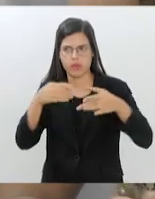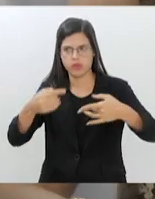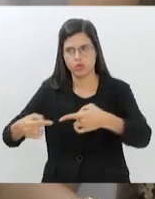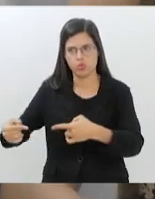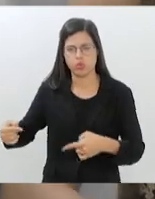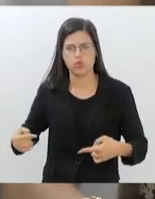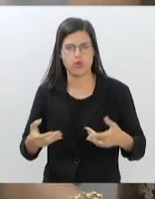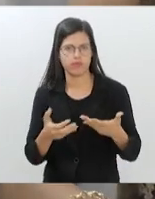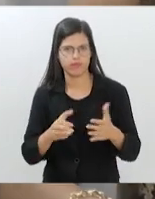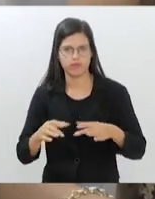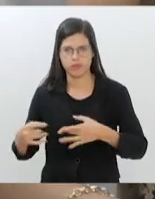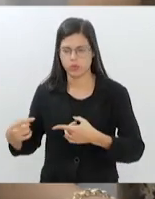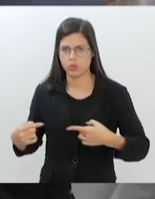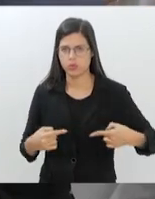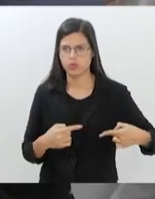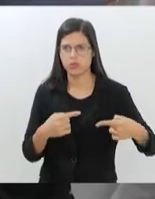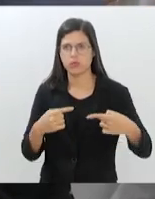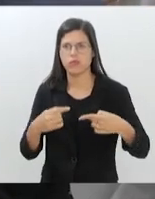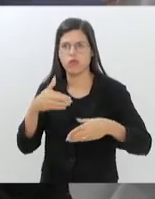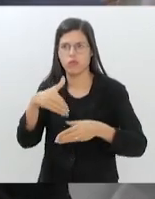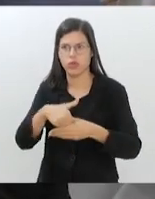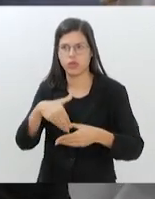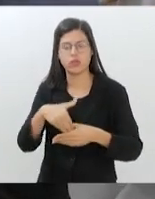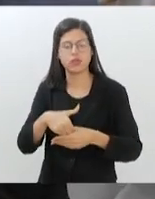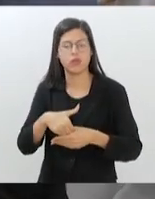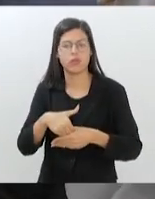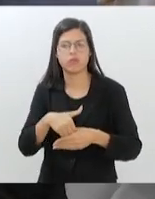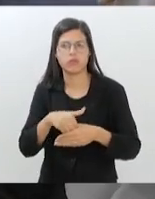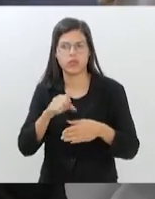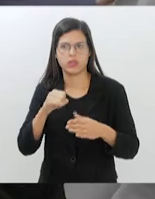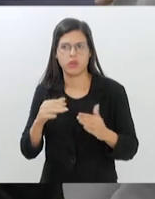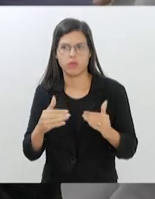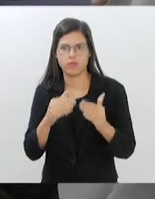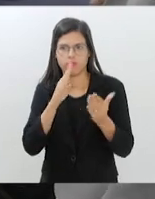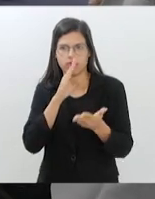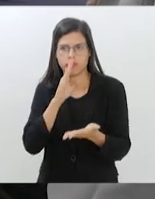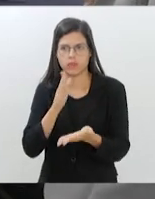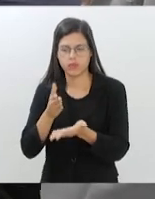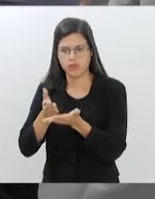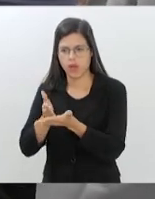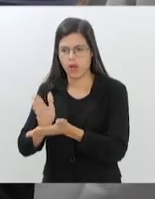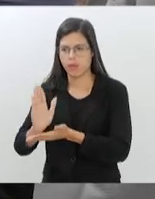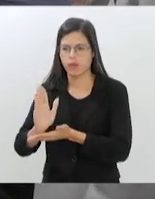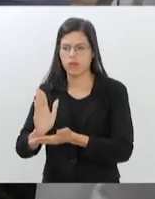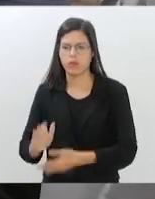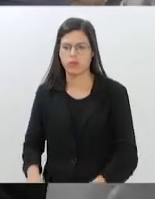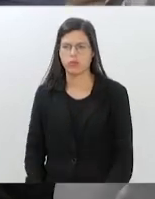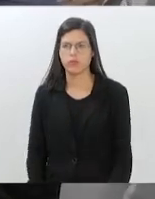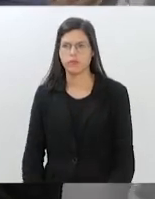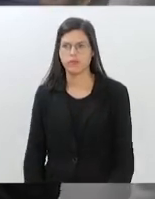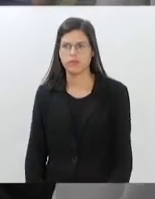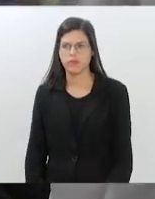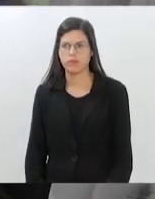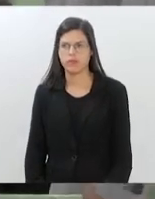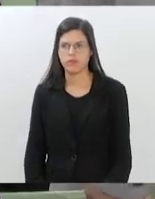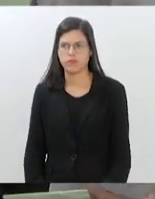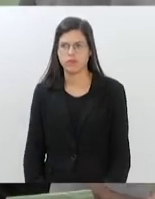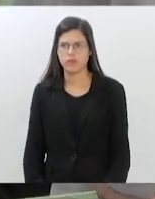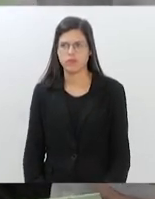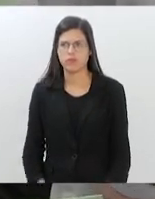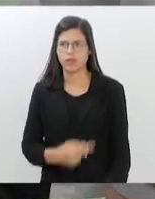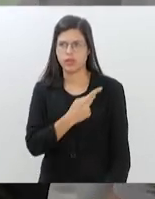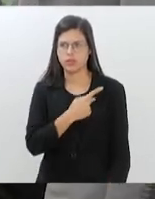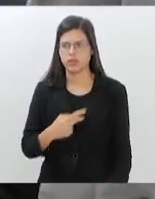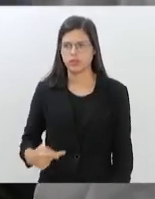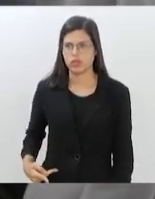discussão havendo Quem Queira discutir em votação os senhores que aprovam permaneçam Como estão aprovados Presidente